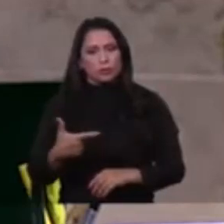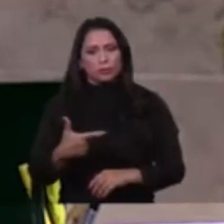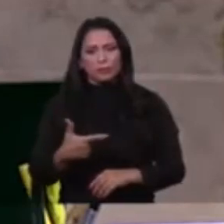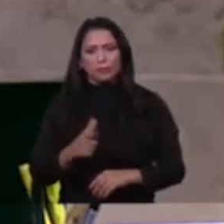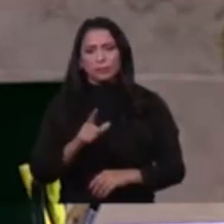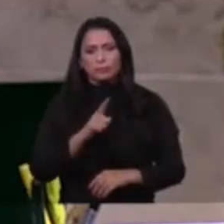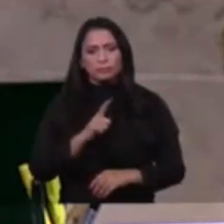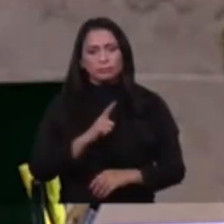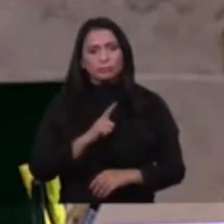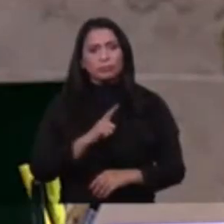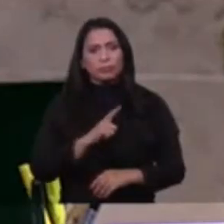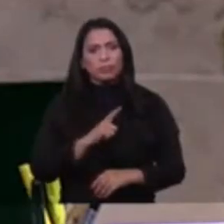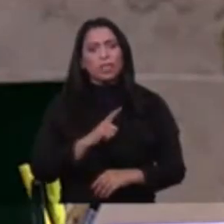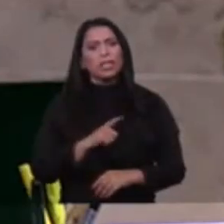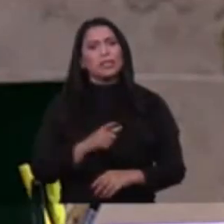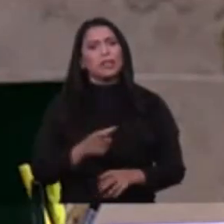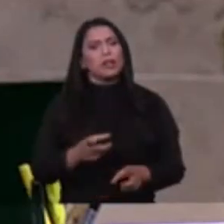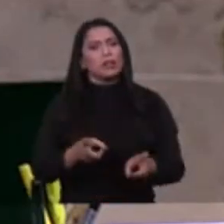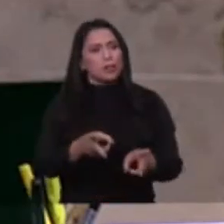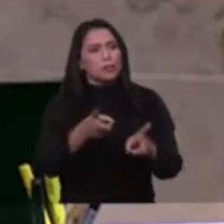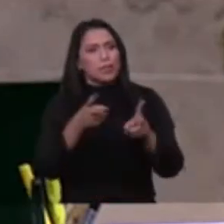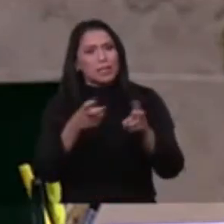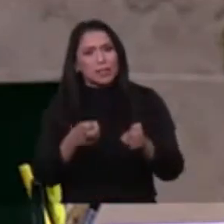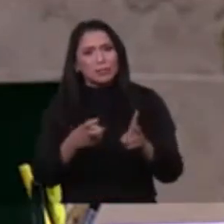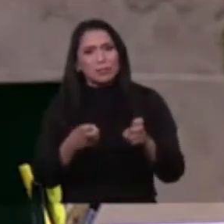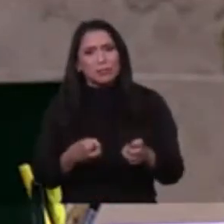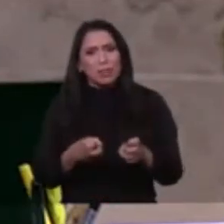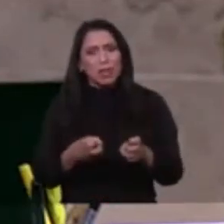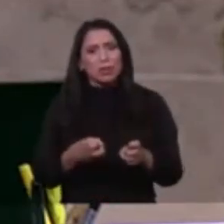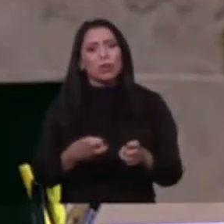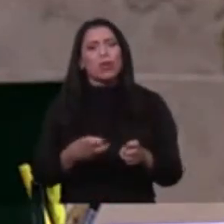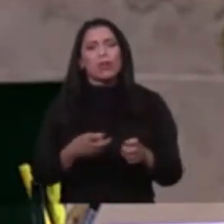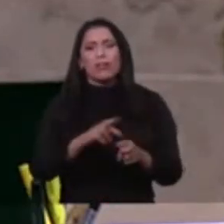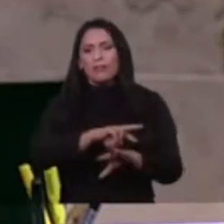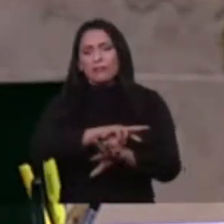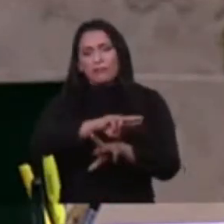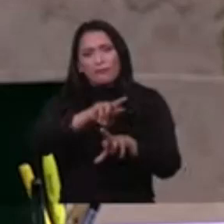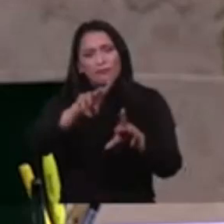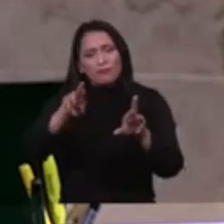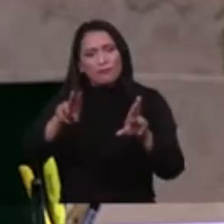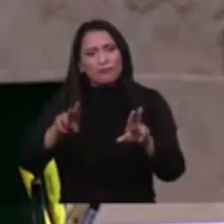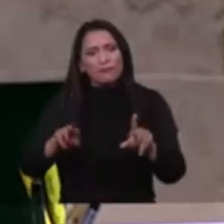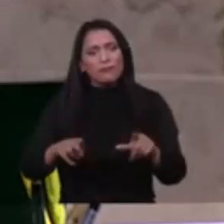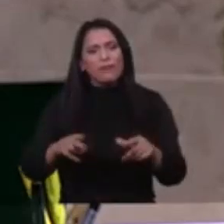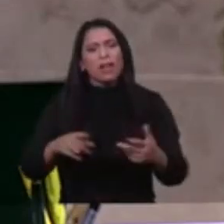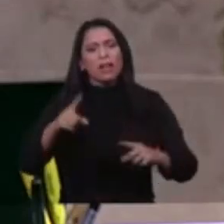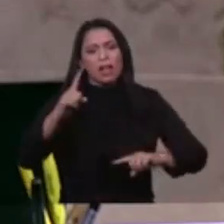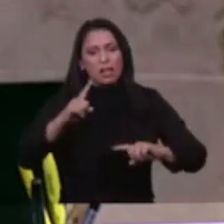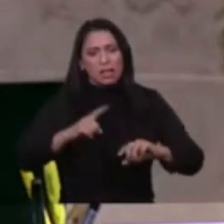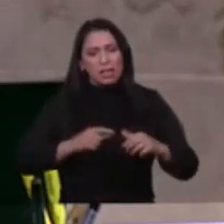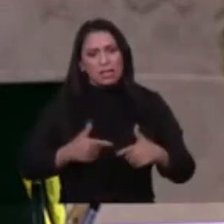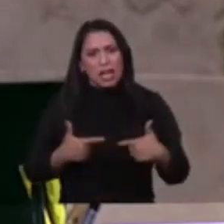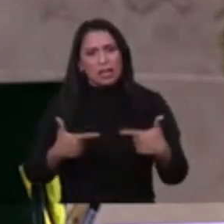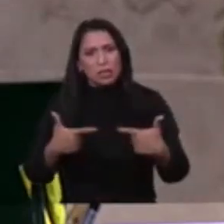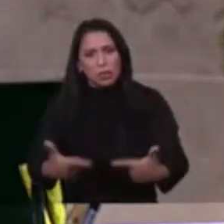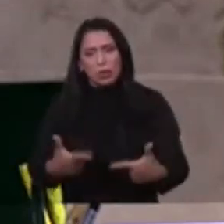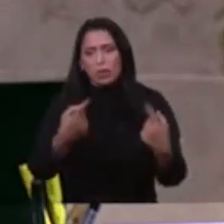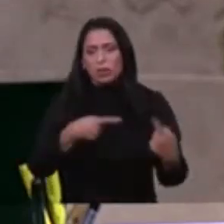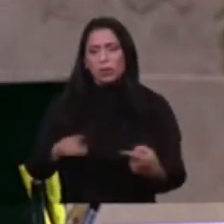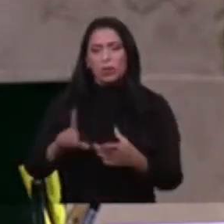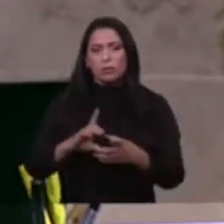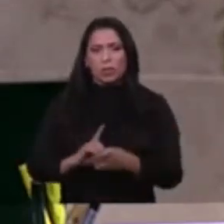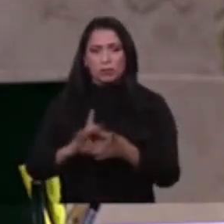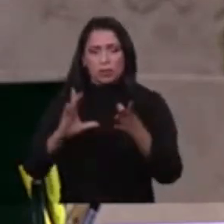nítida e preocupante escalada dos atos antidemocráticos, intensificada mediante a convocação, por meio